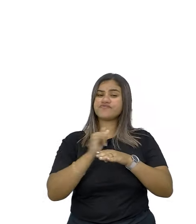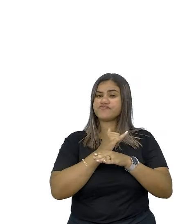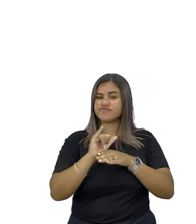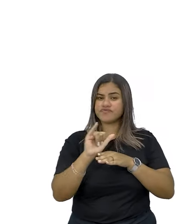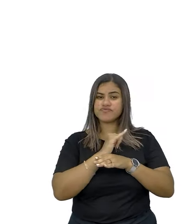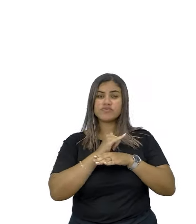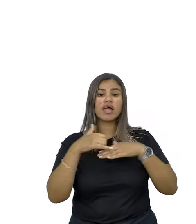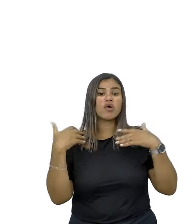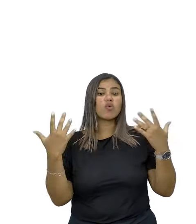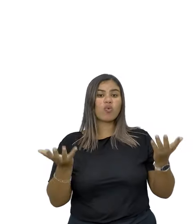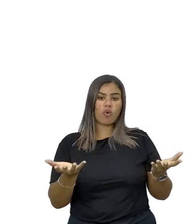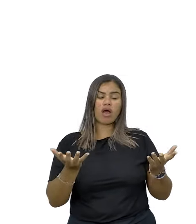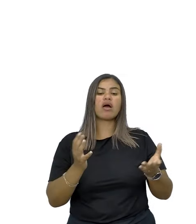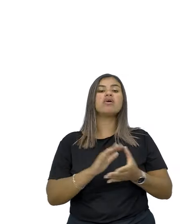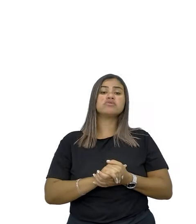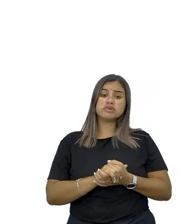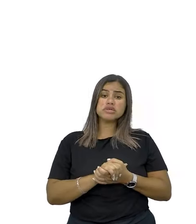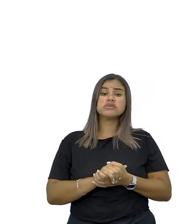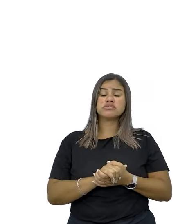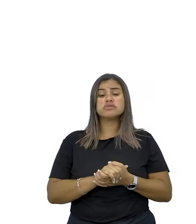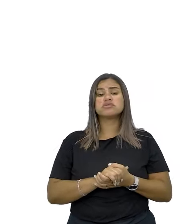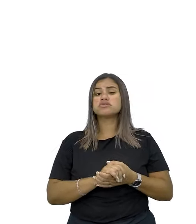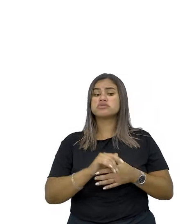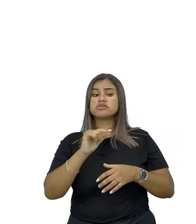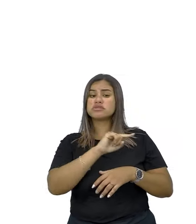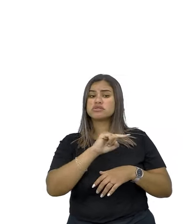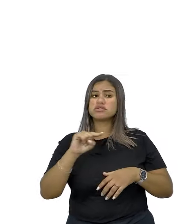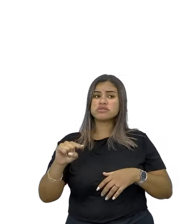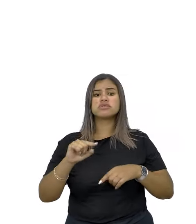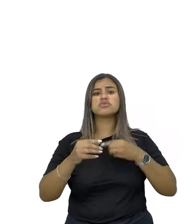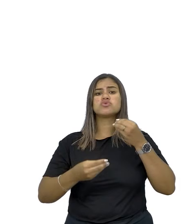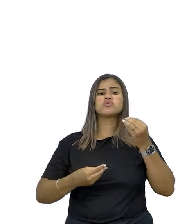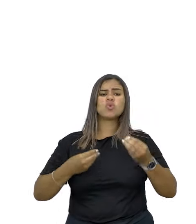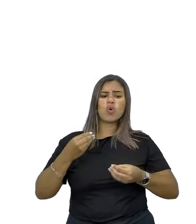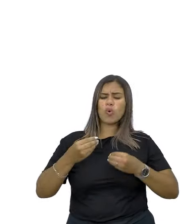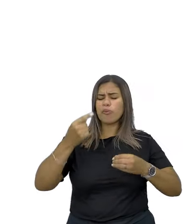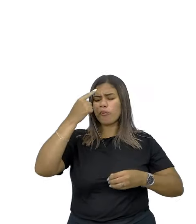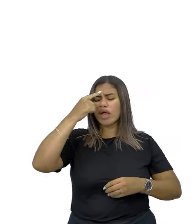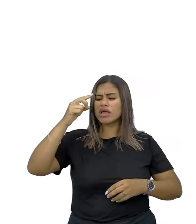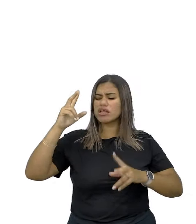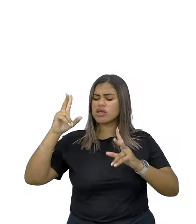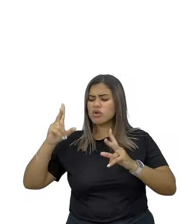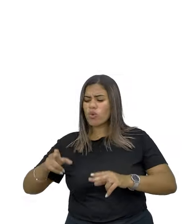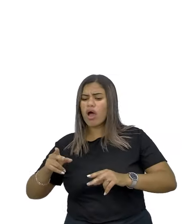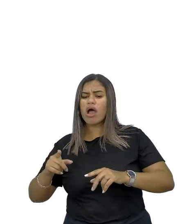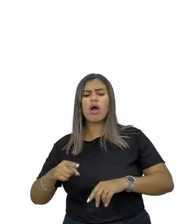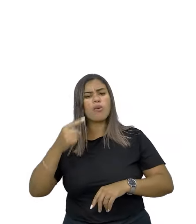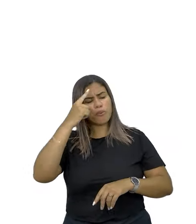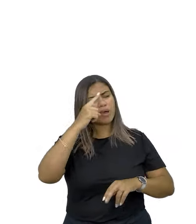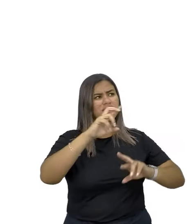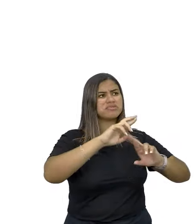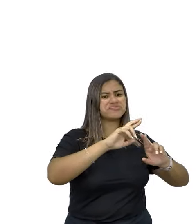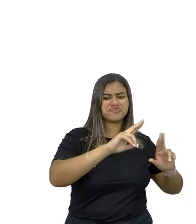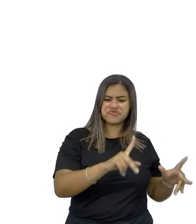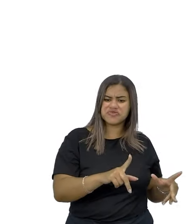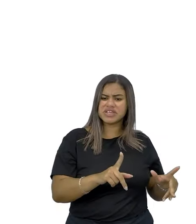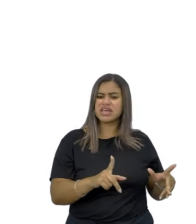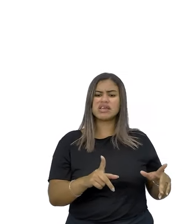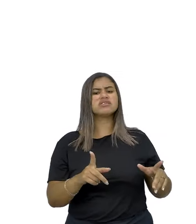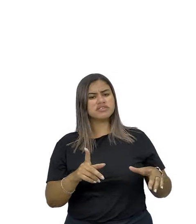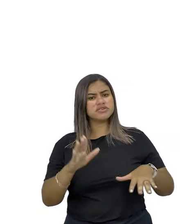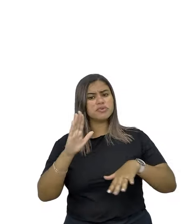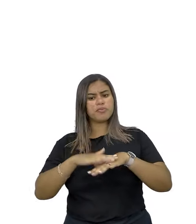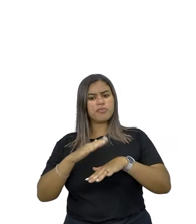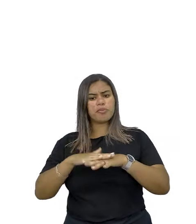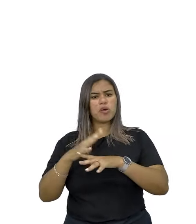que eles utilizaram, quais são as formas, será que alguém fez de forma diferente? Será que alguém pensou de outro jeito? Dava para resolver usando